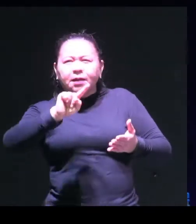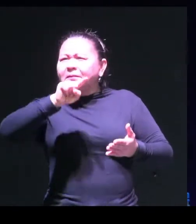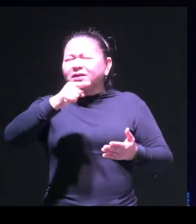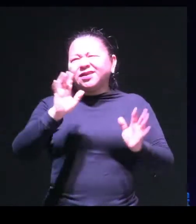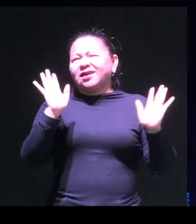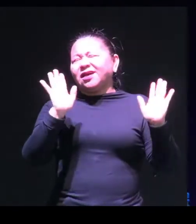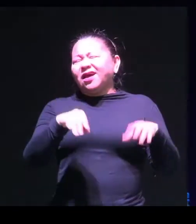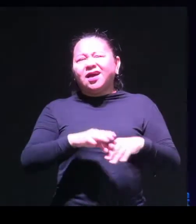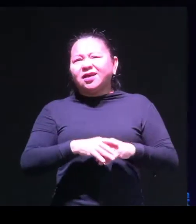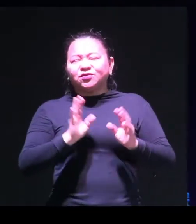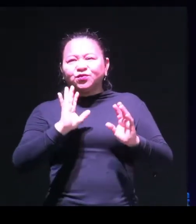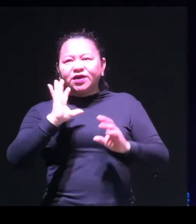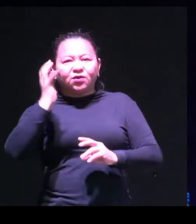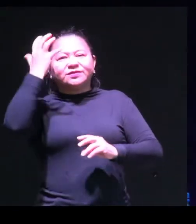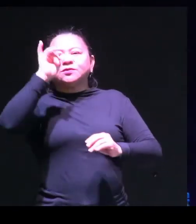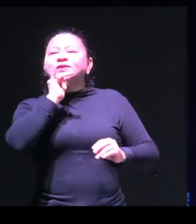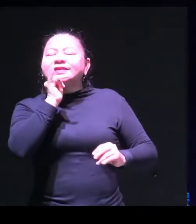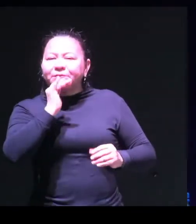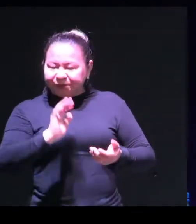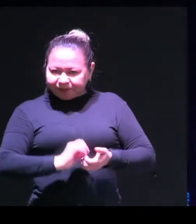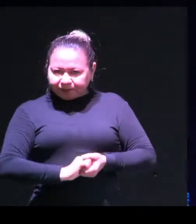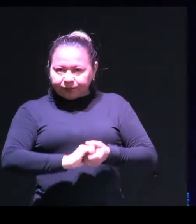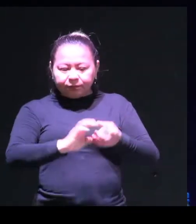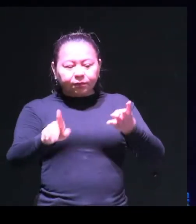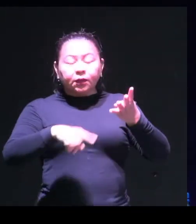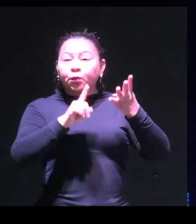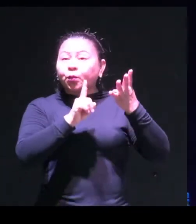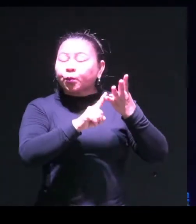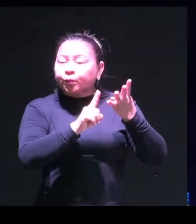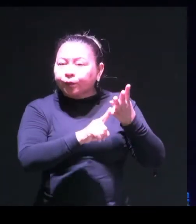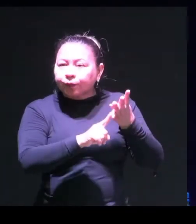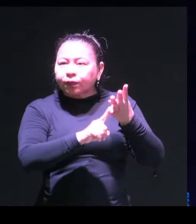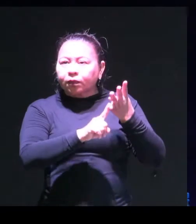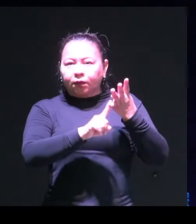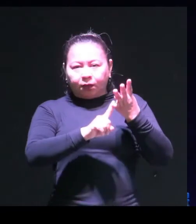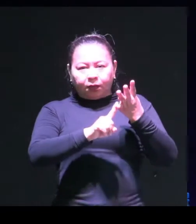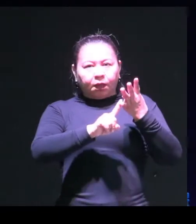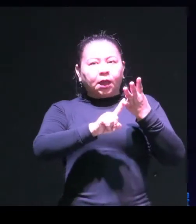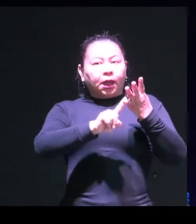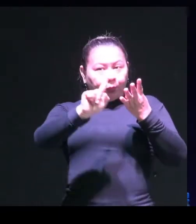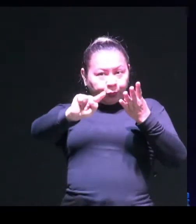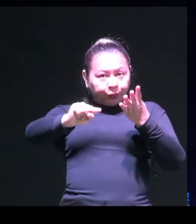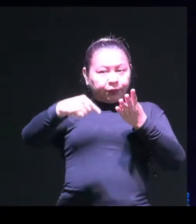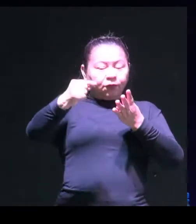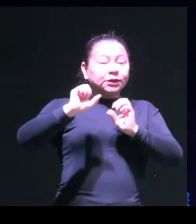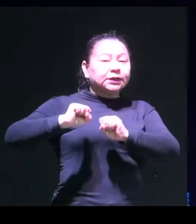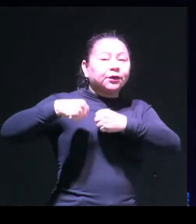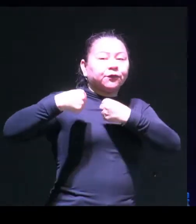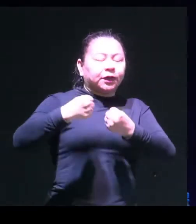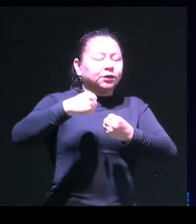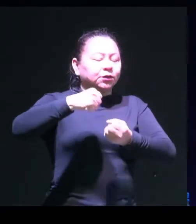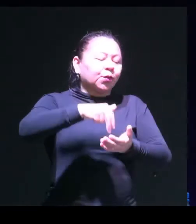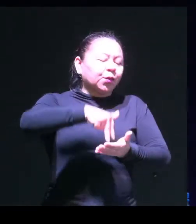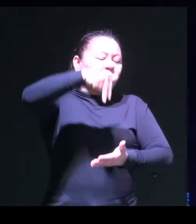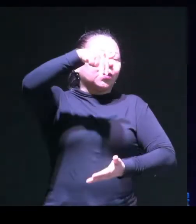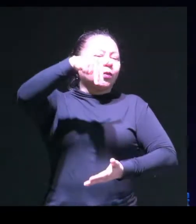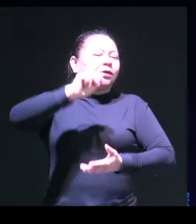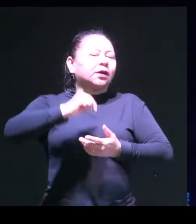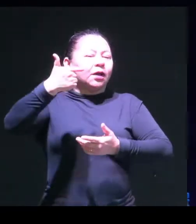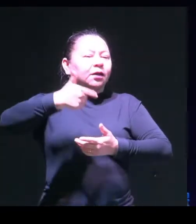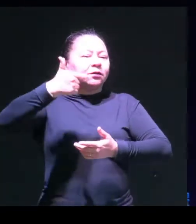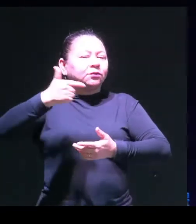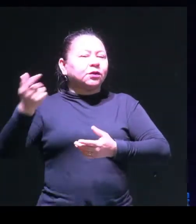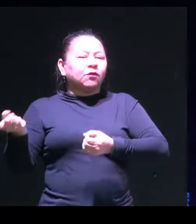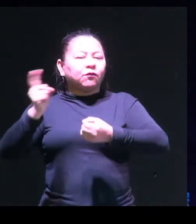isso é simbólico, do ponto de vista deles. E o quarto é o pós-milenismo, que defende o arrebatamento e a segunda